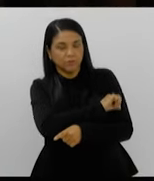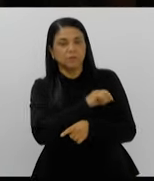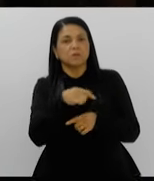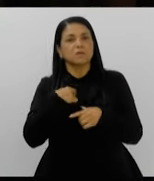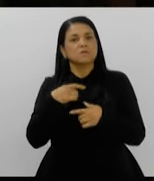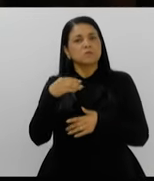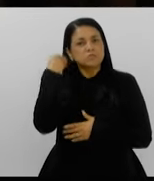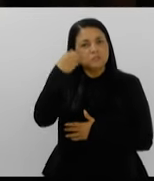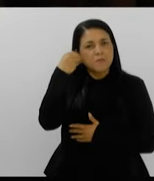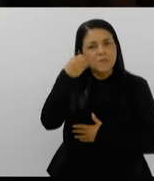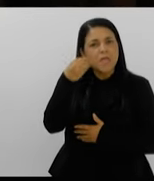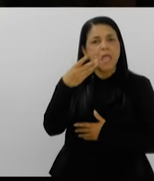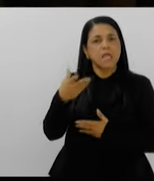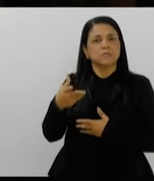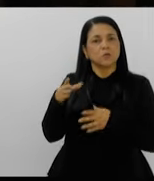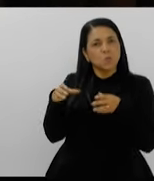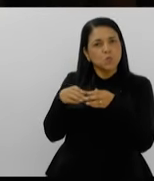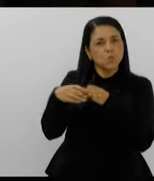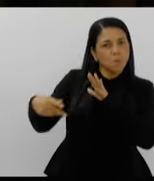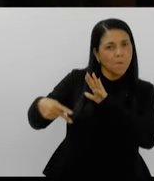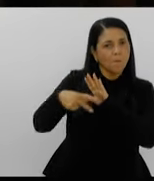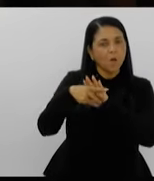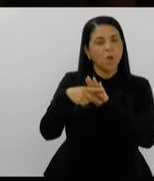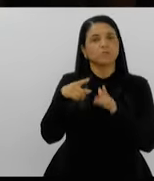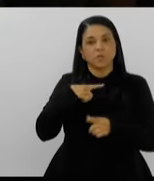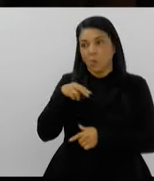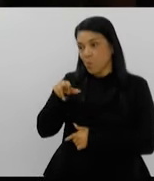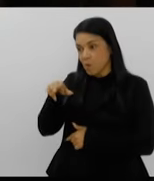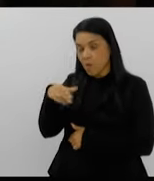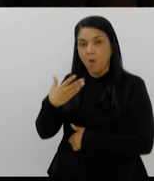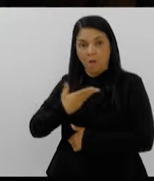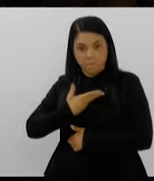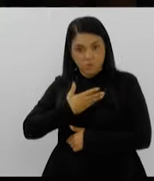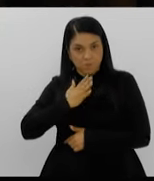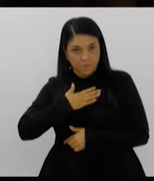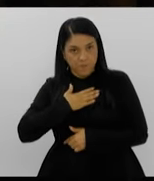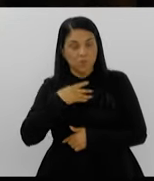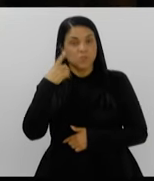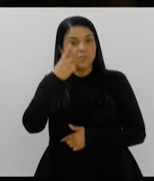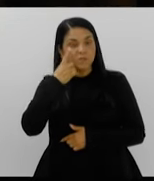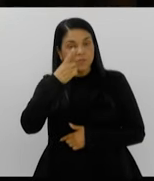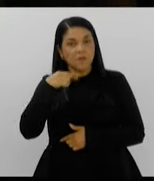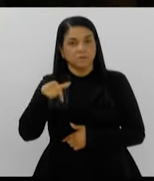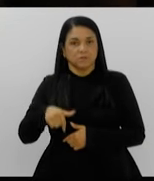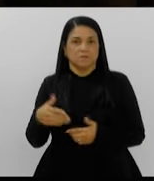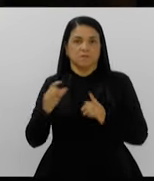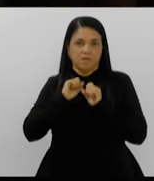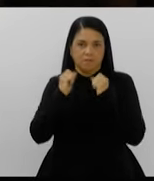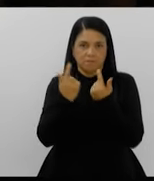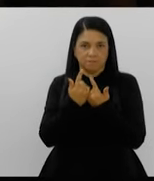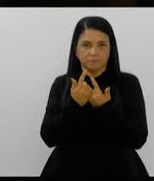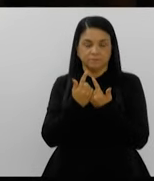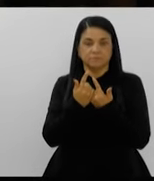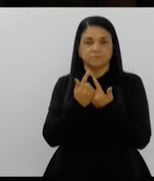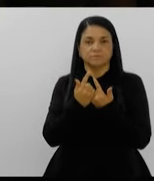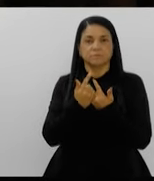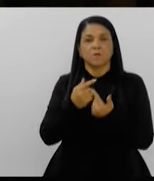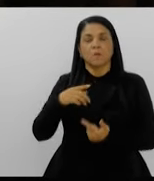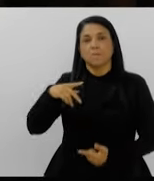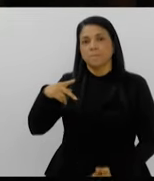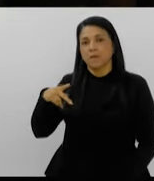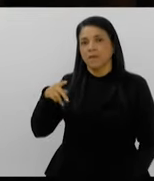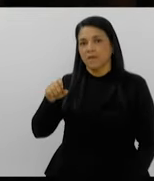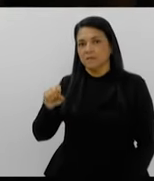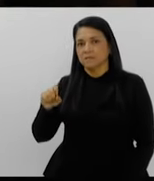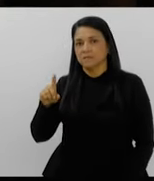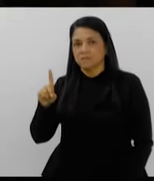carcaça política, com um grupo próprio, que tem um irmão, meu colega, deputado nessa casa. Ora, por que que o PSD, isso não é problema